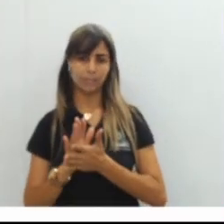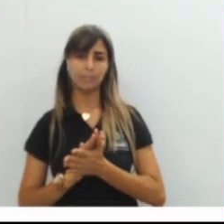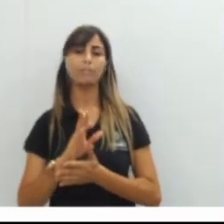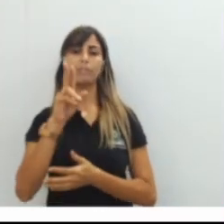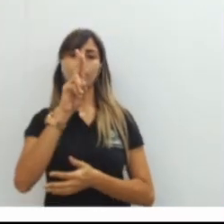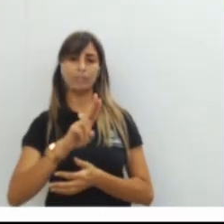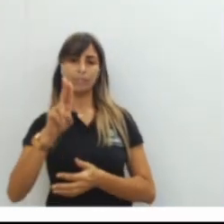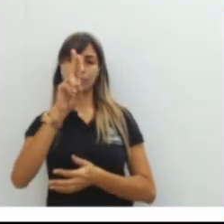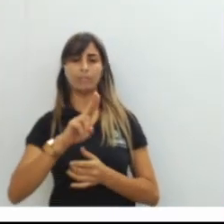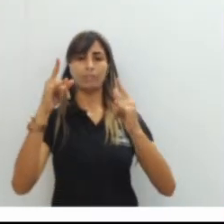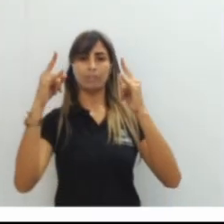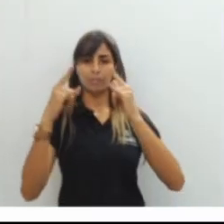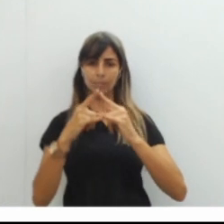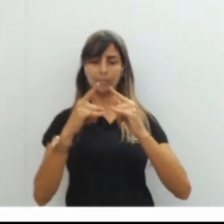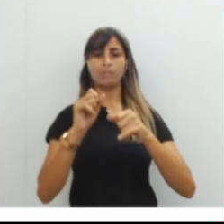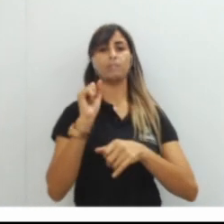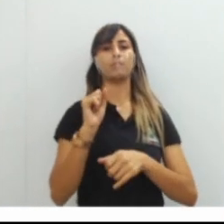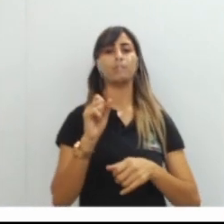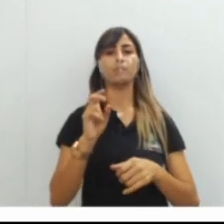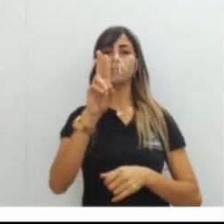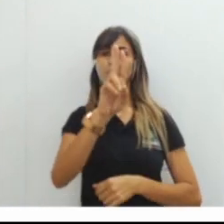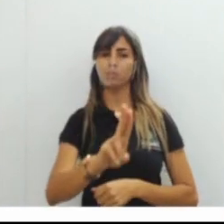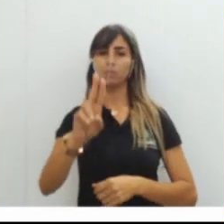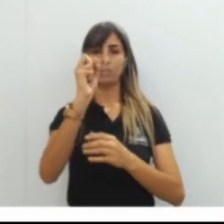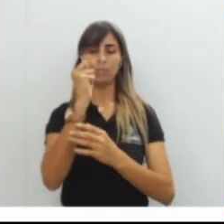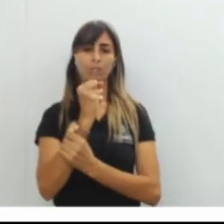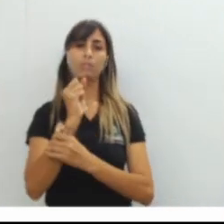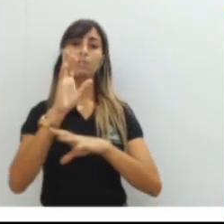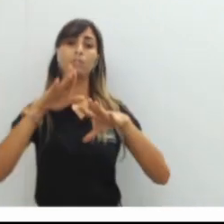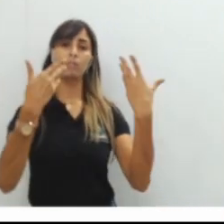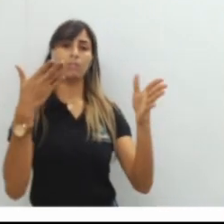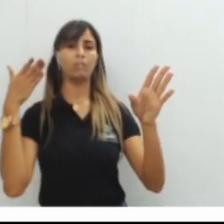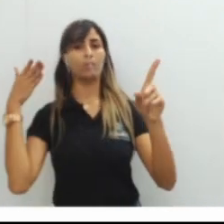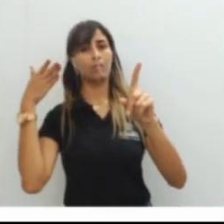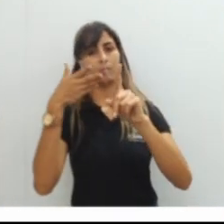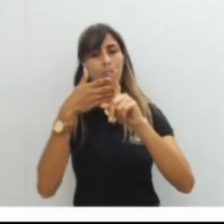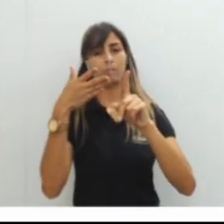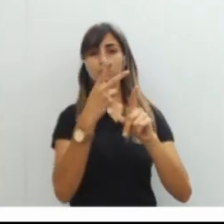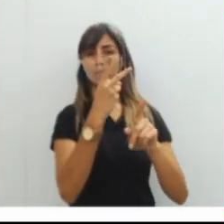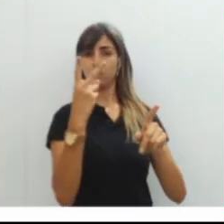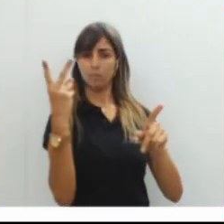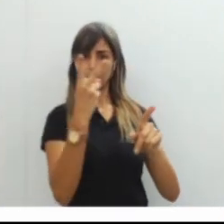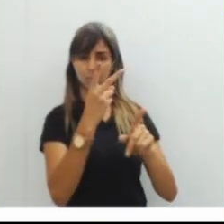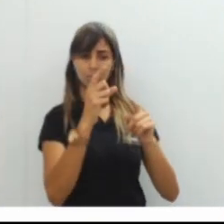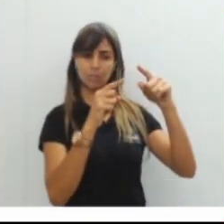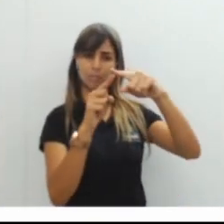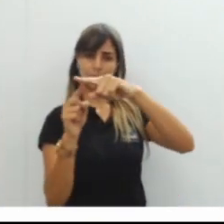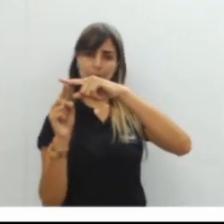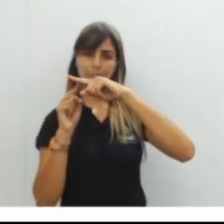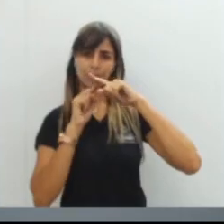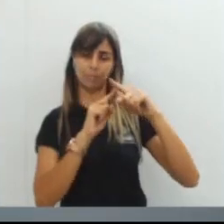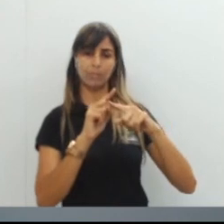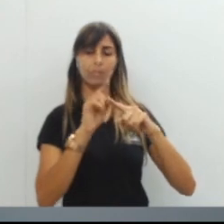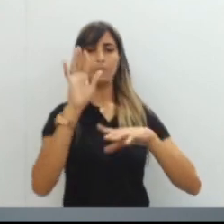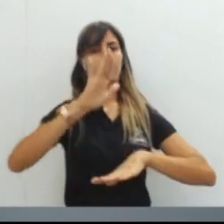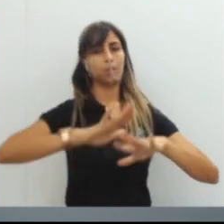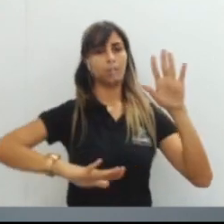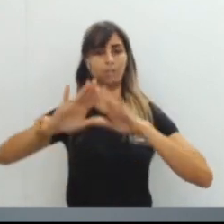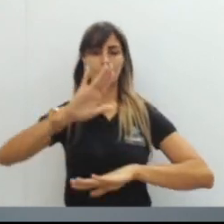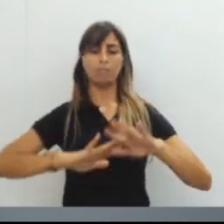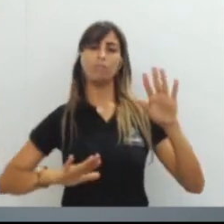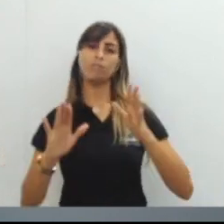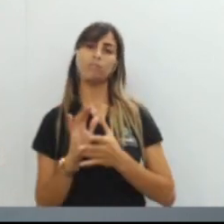uso sustentável. Qual é o objetivo desses dois tipos de unidade de conservação?